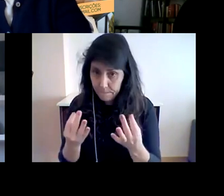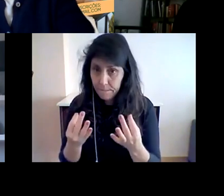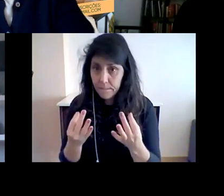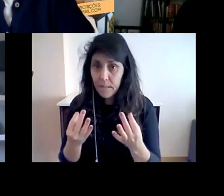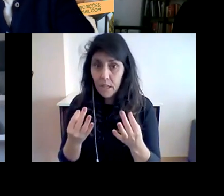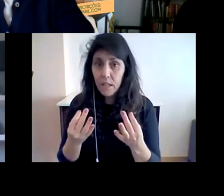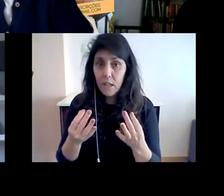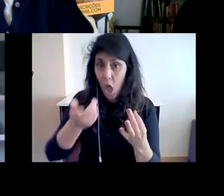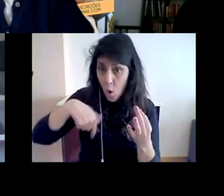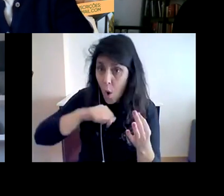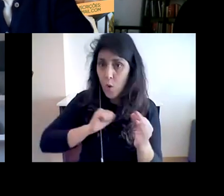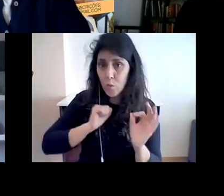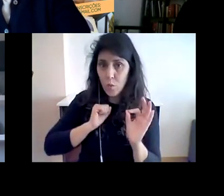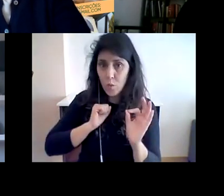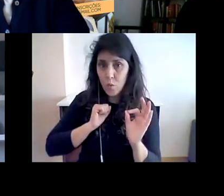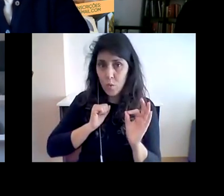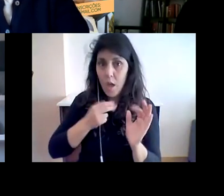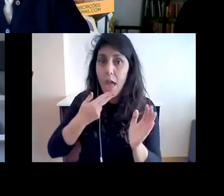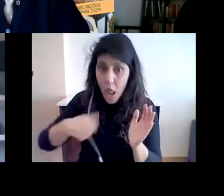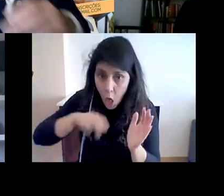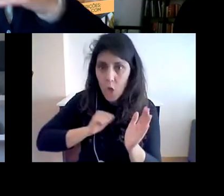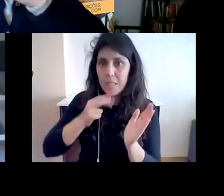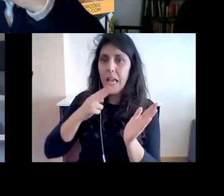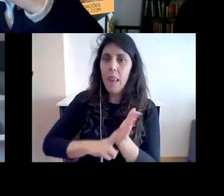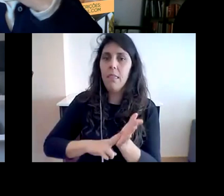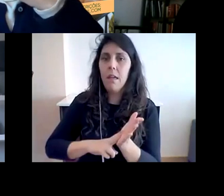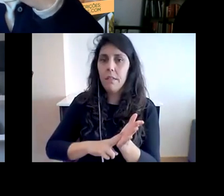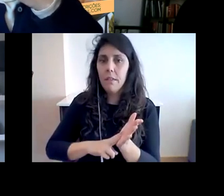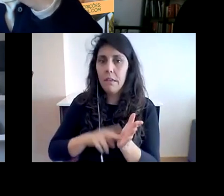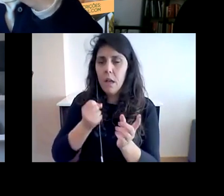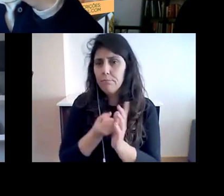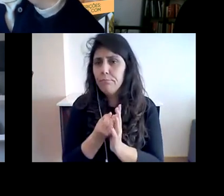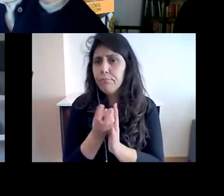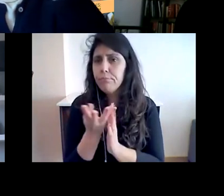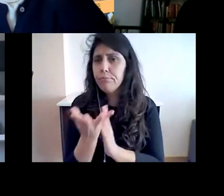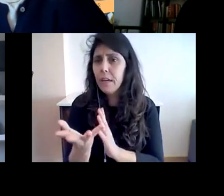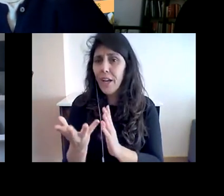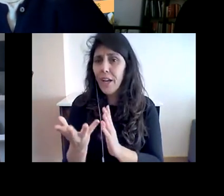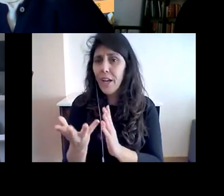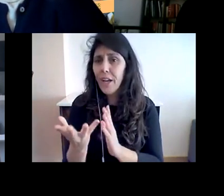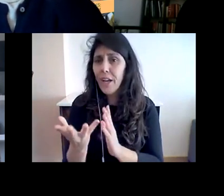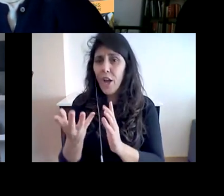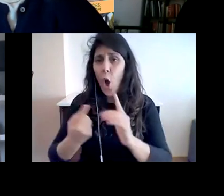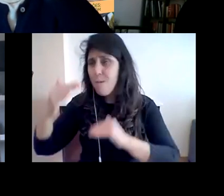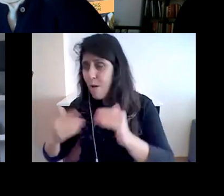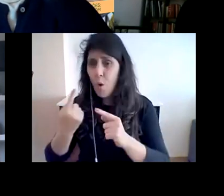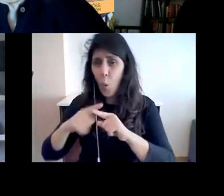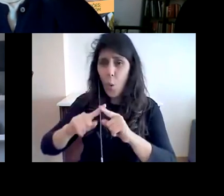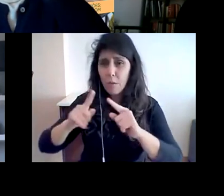nosso mundo, e, portanto, é a nossa realidade, estas múltiplas e contraditórias